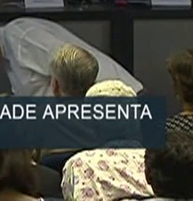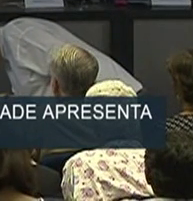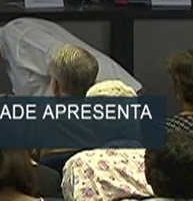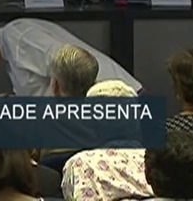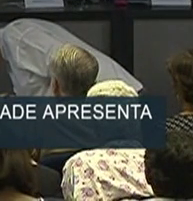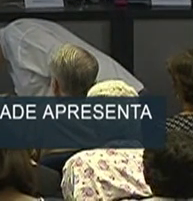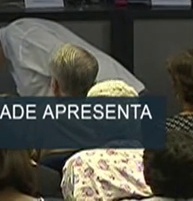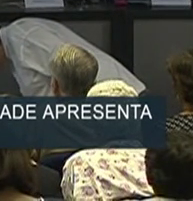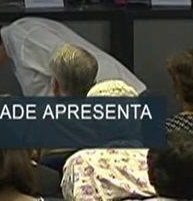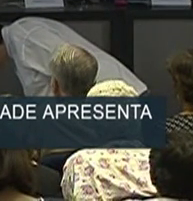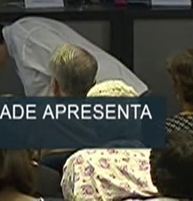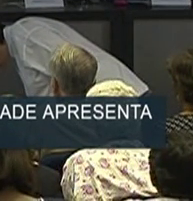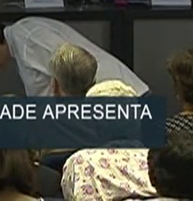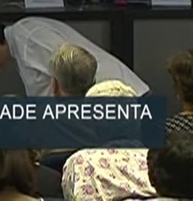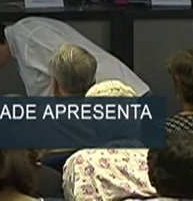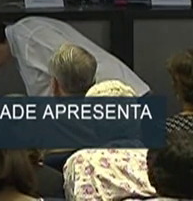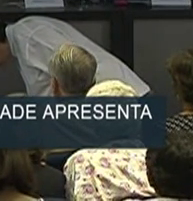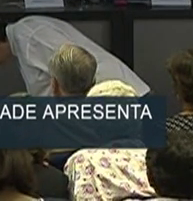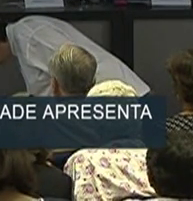Cadê o resto desse negócio?